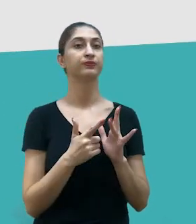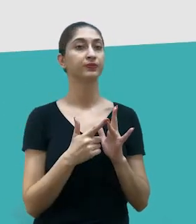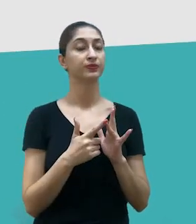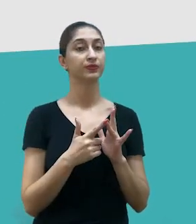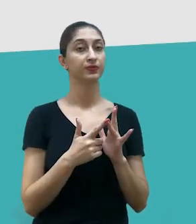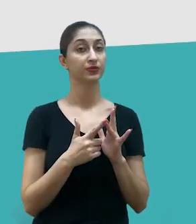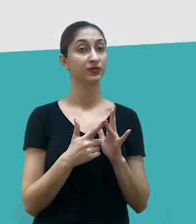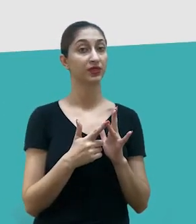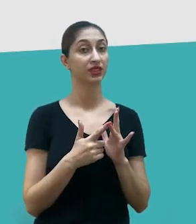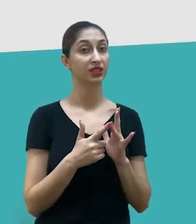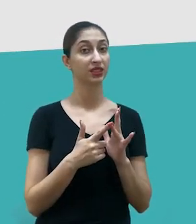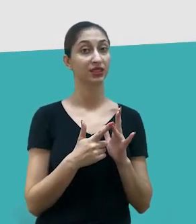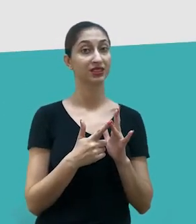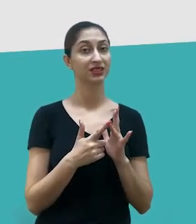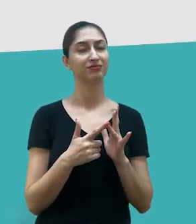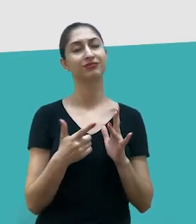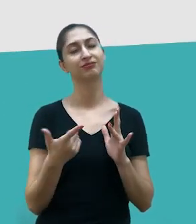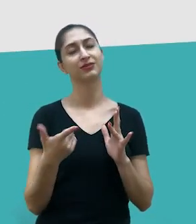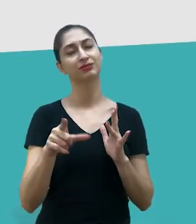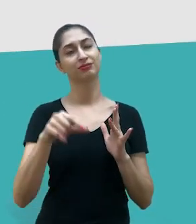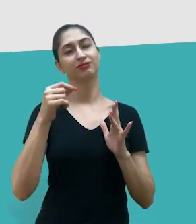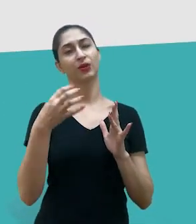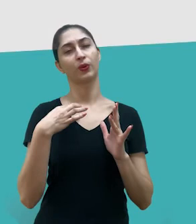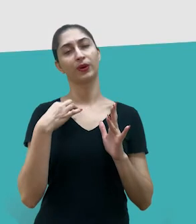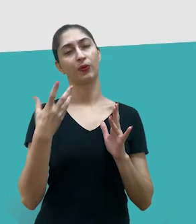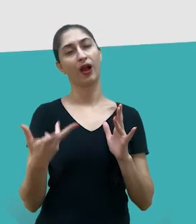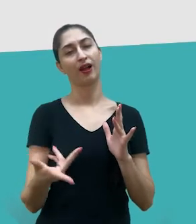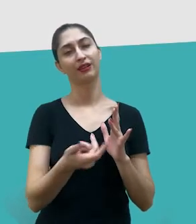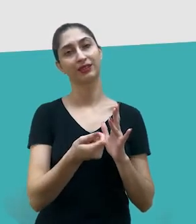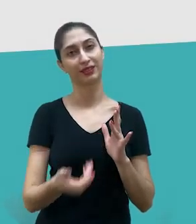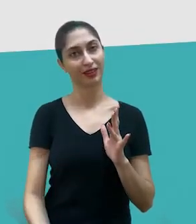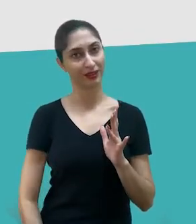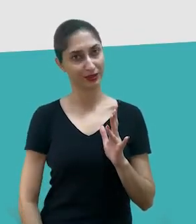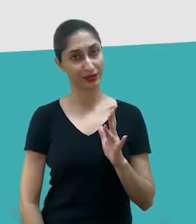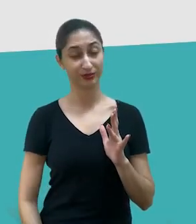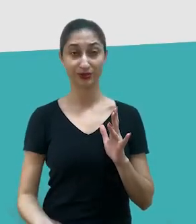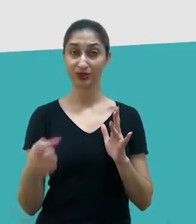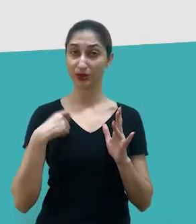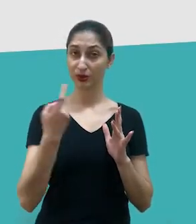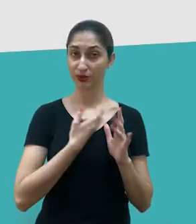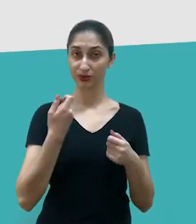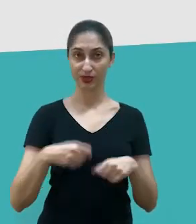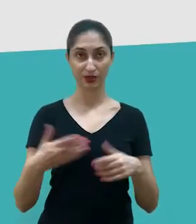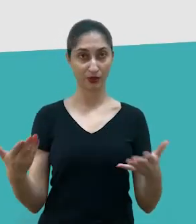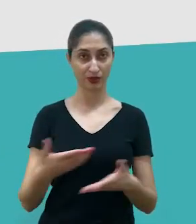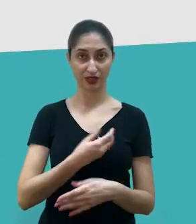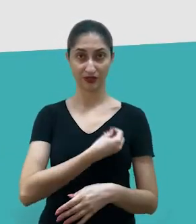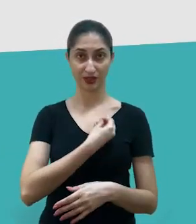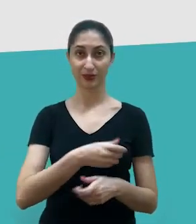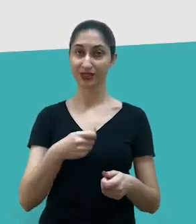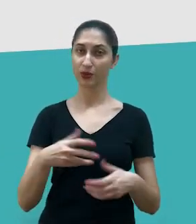4, priorize a qualidade. A gente precisa hoje, na nossa vida, de